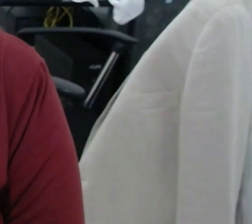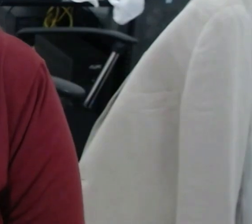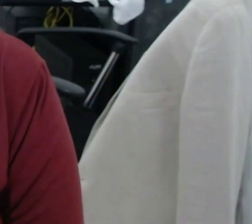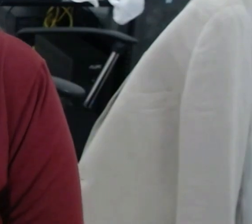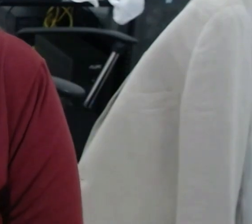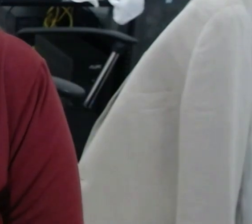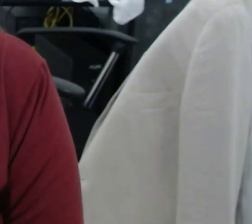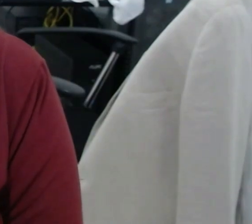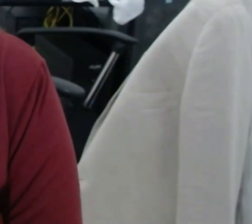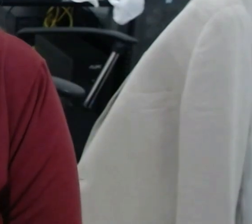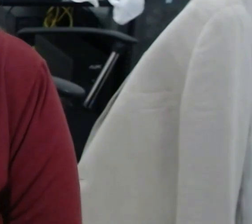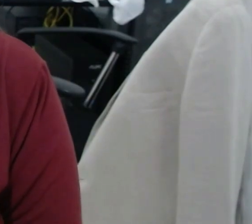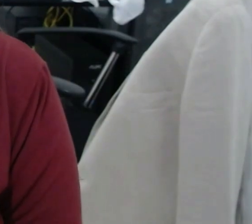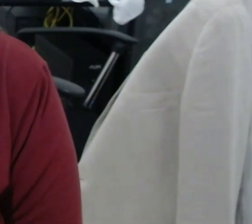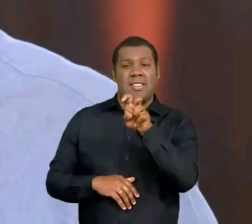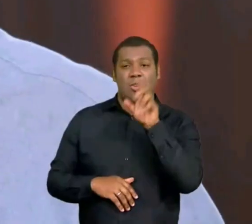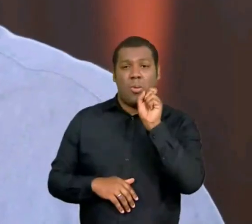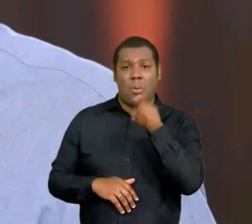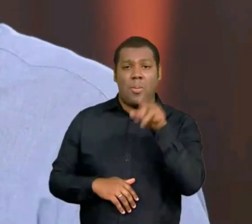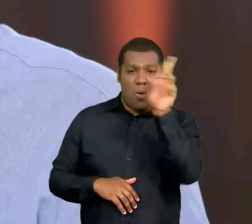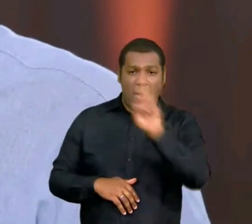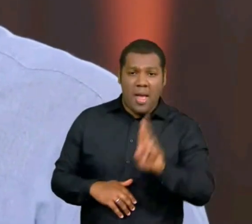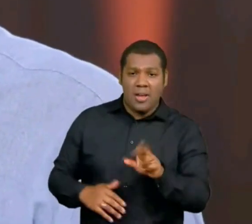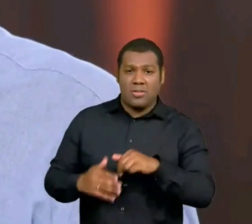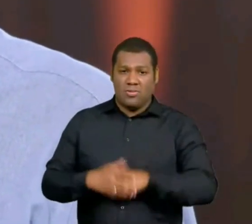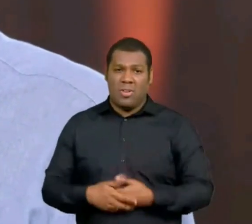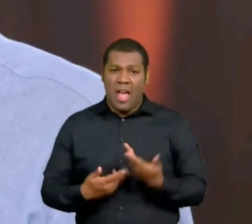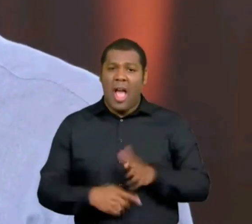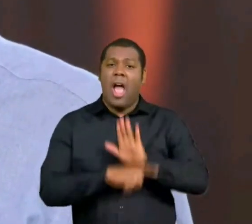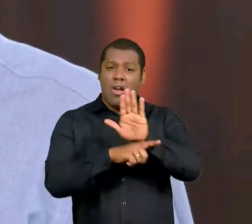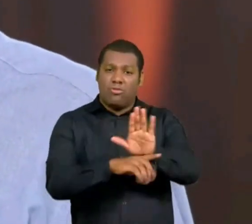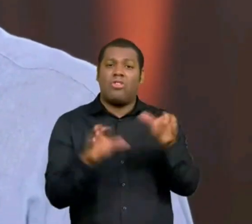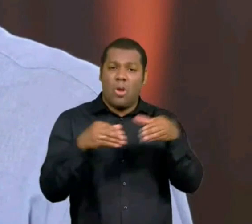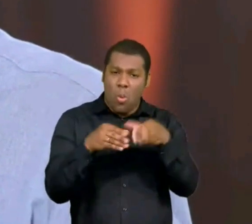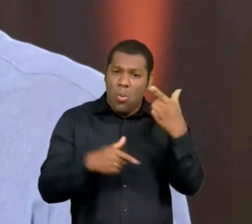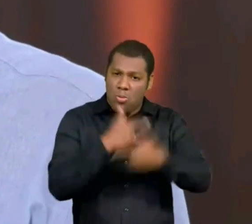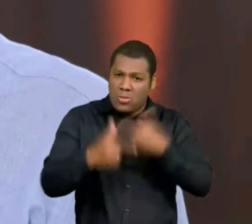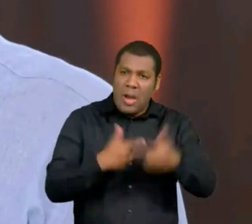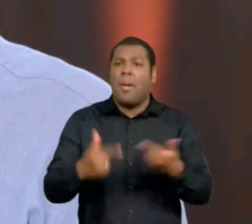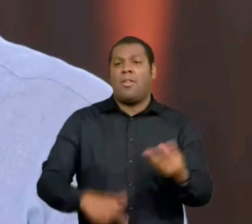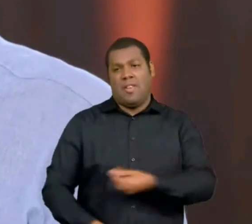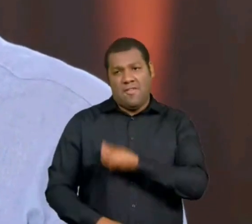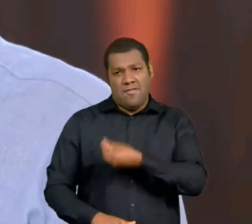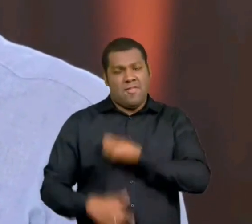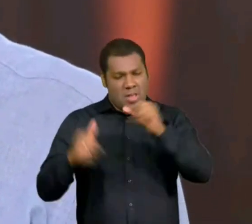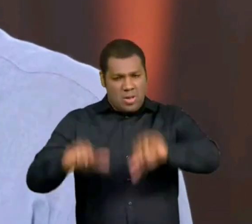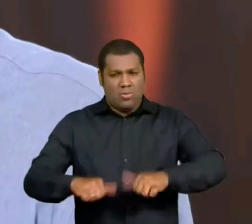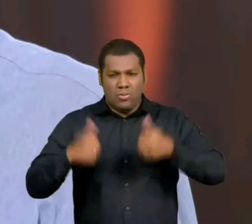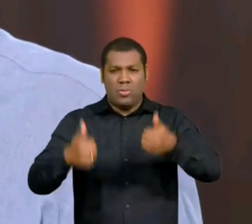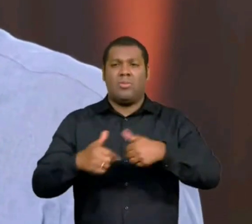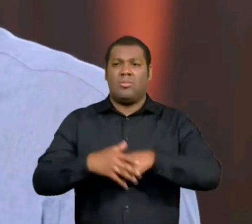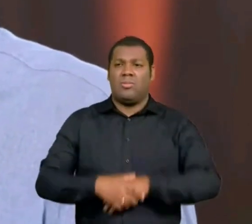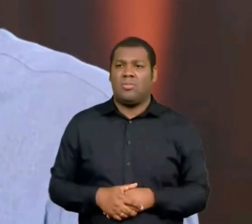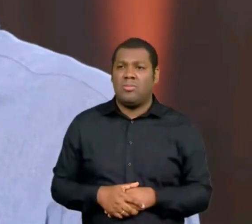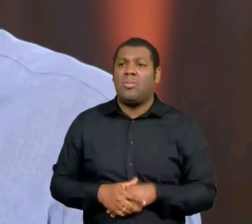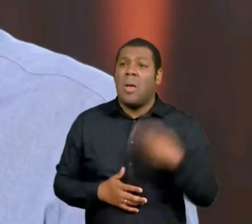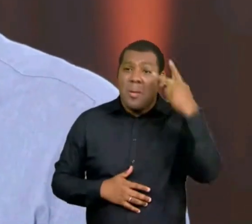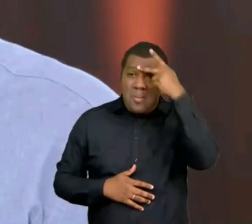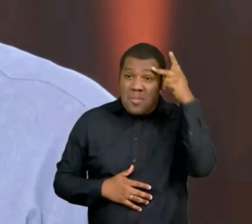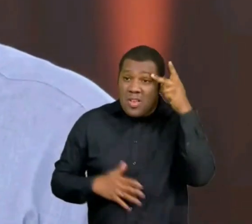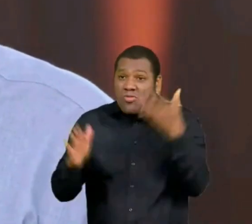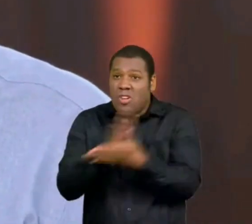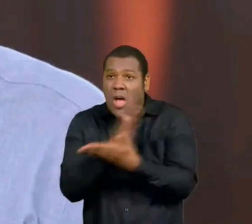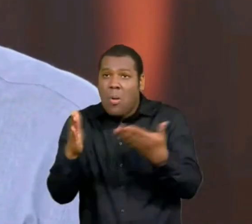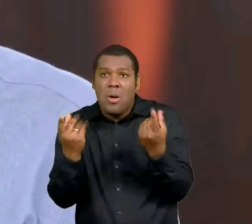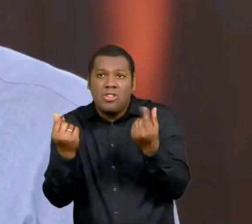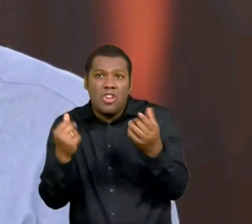Vamos conferir esse segundo trecho. Tem muita gente que ganha muito e paga muito pouco. E tem muita gente que ganha pouco